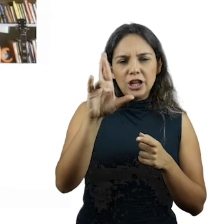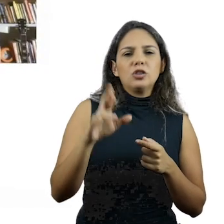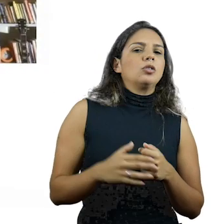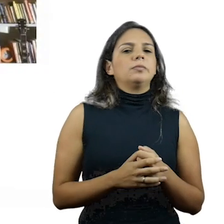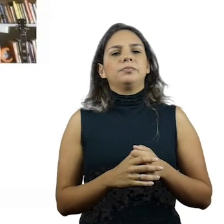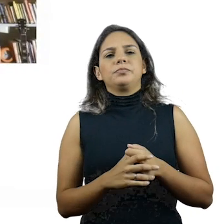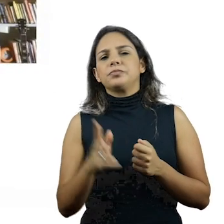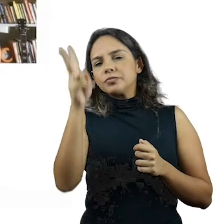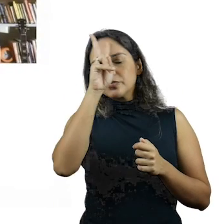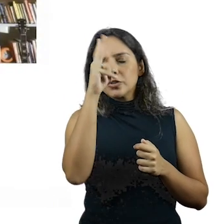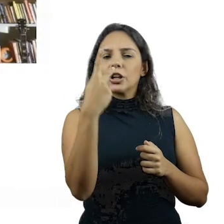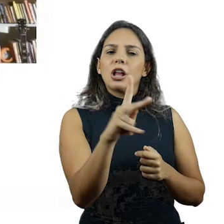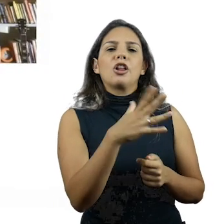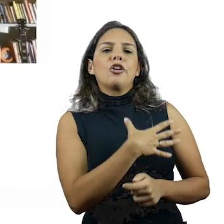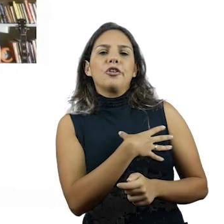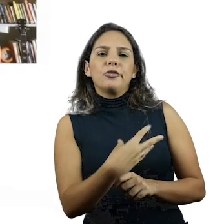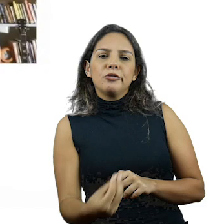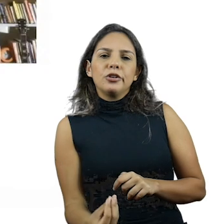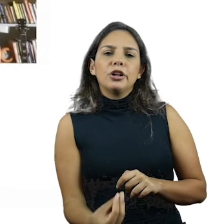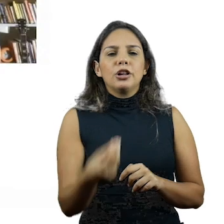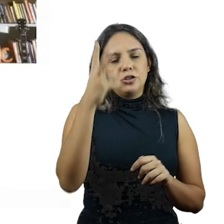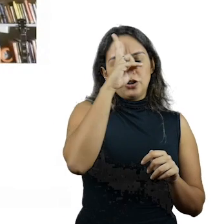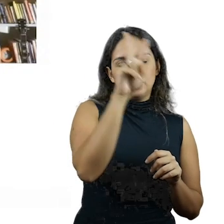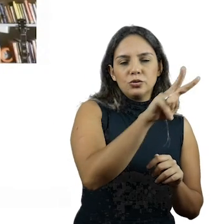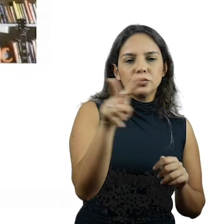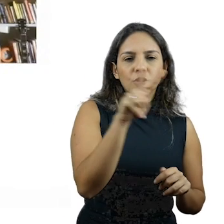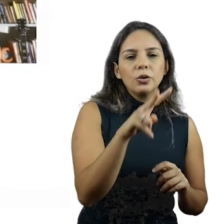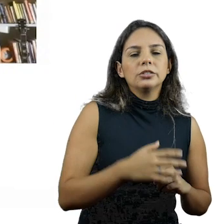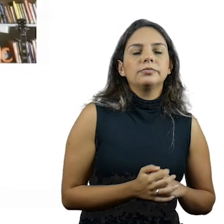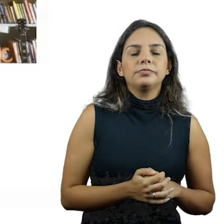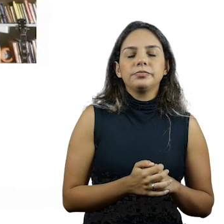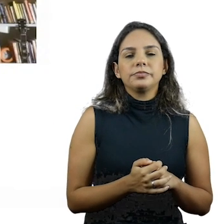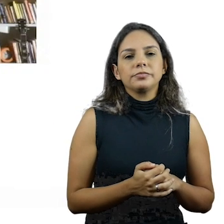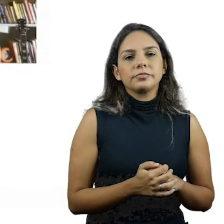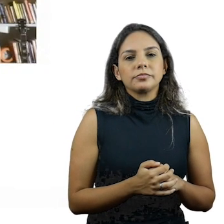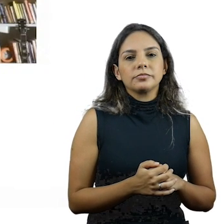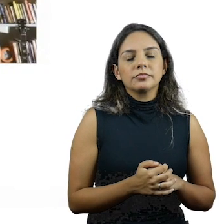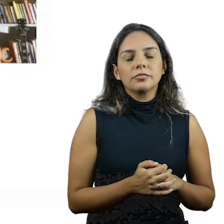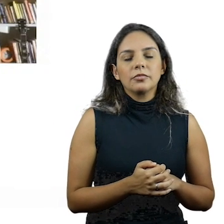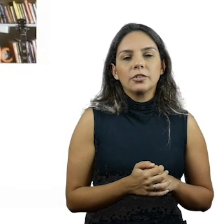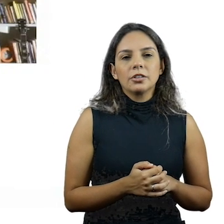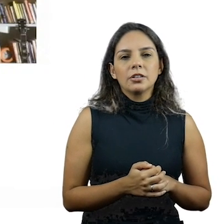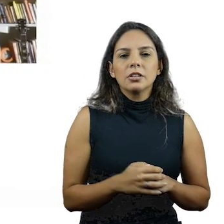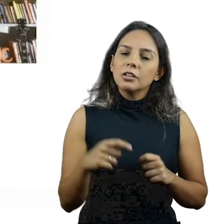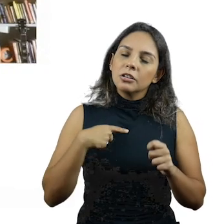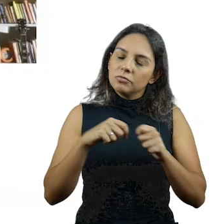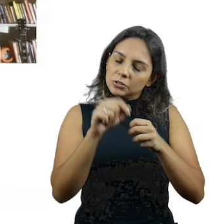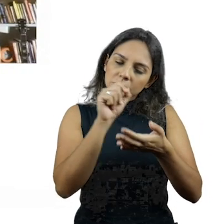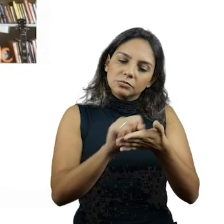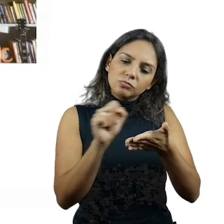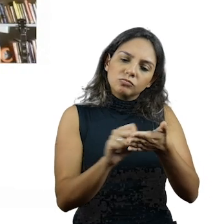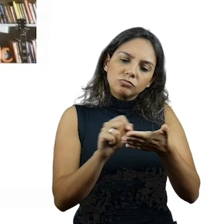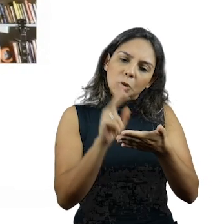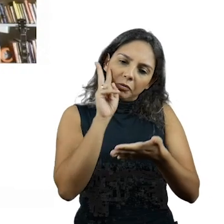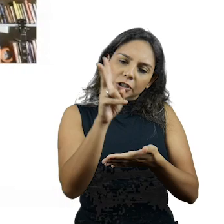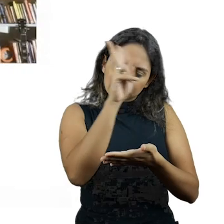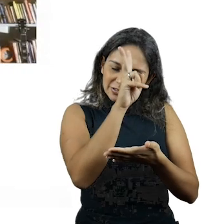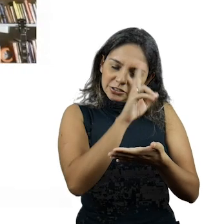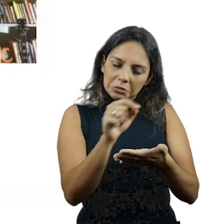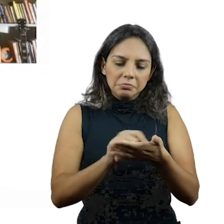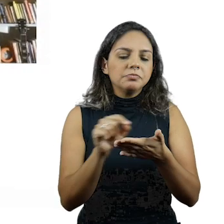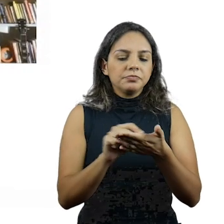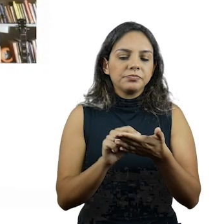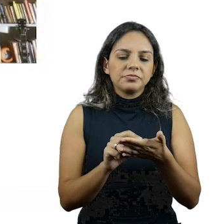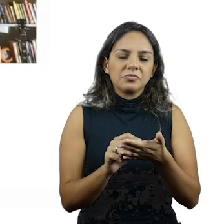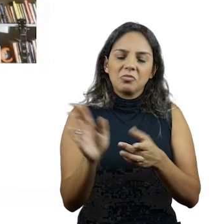quanto a história do filho e a história dos dois. E eu fiz algumas anotações e tudo, mas aí o